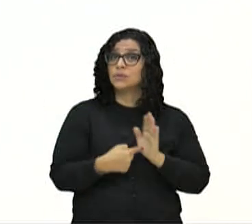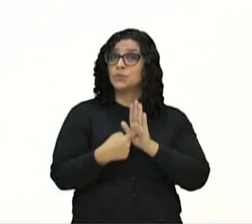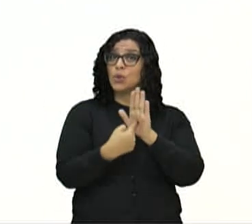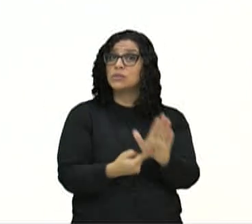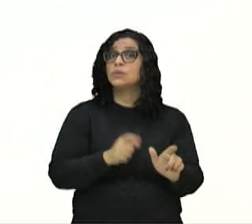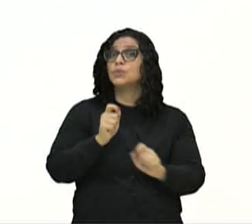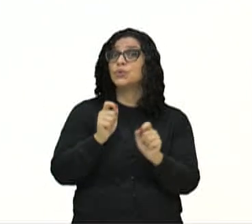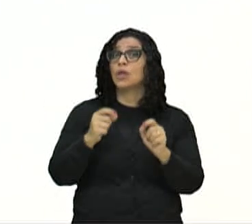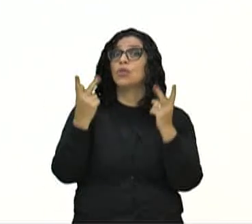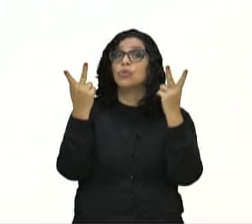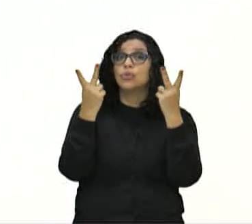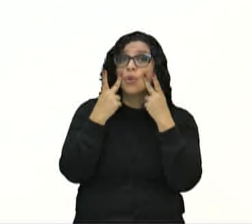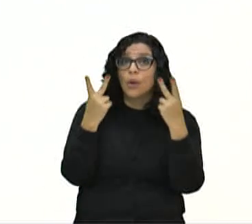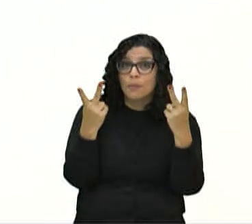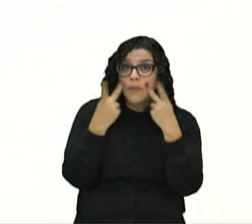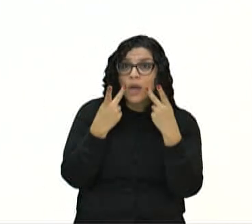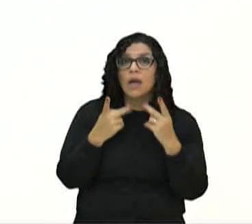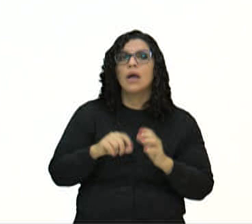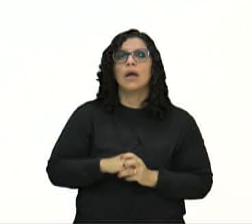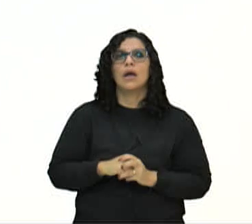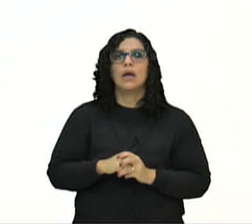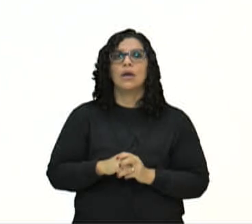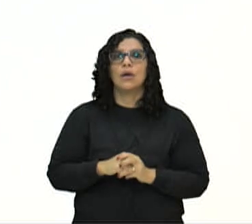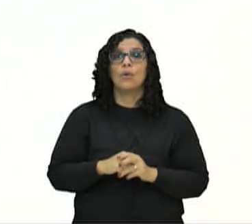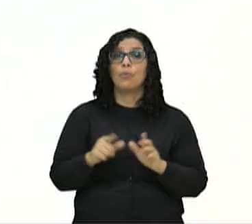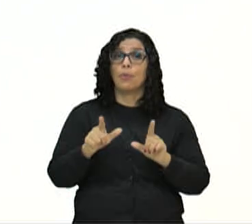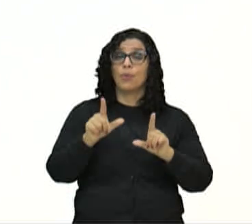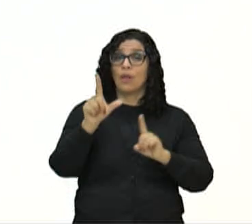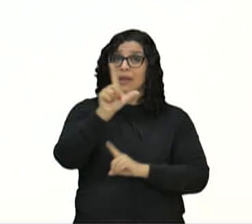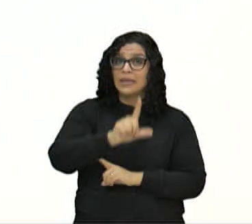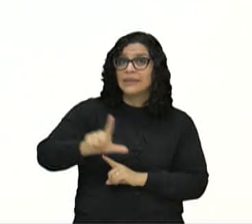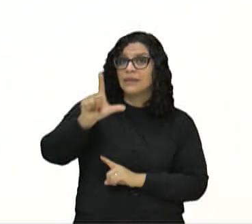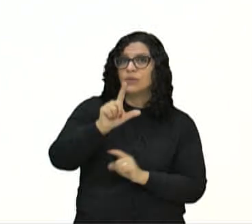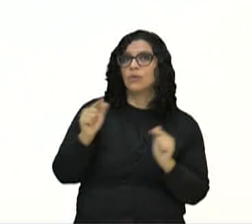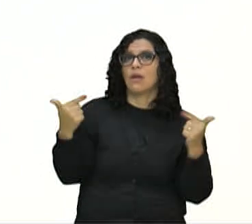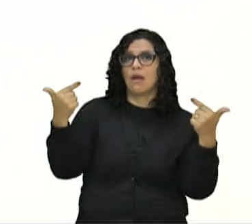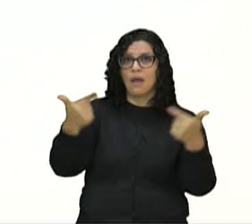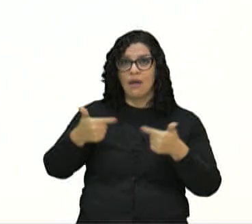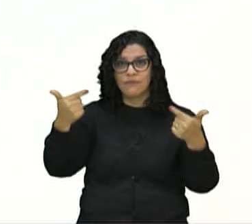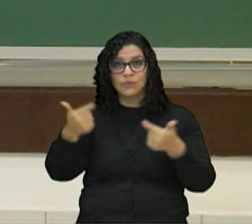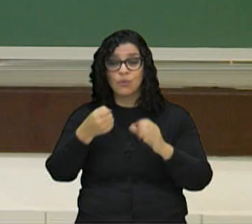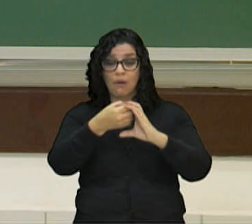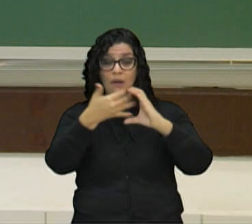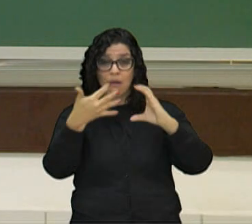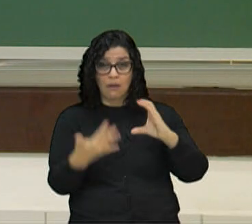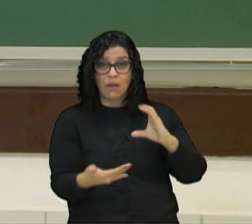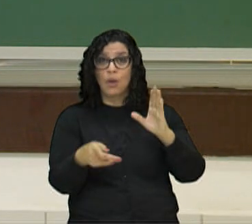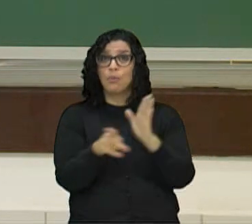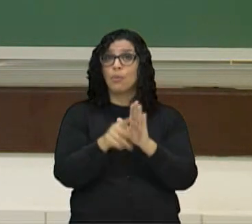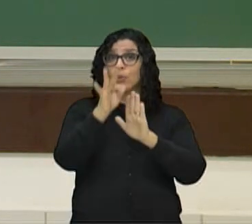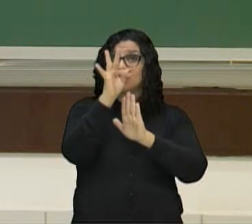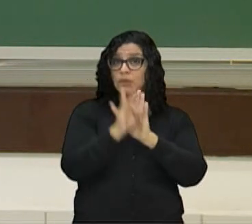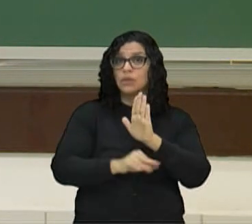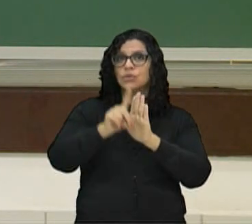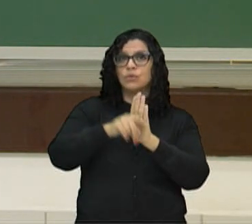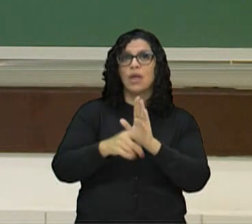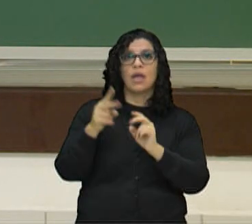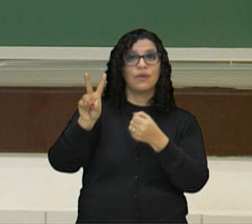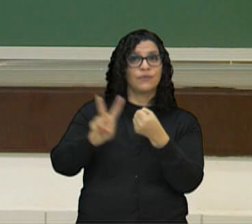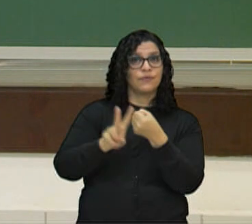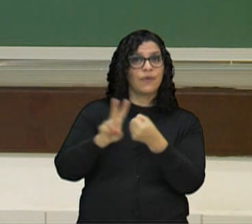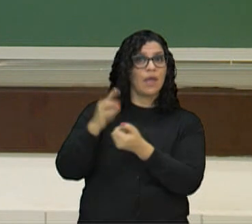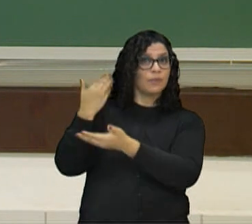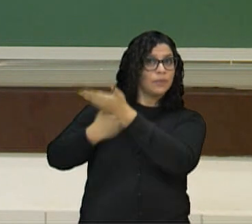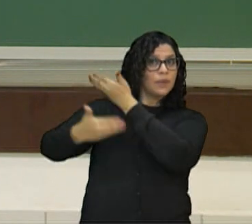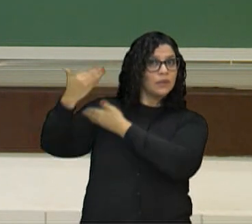que, geralmente, no romance de aventura, uma das características do texto é o verbo